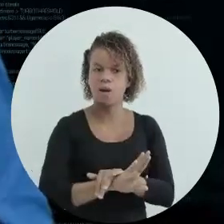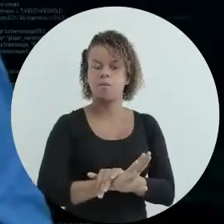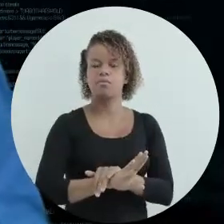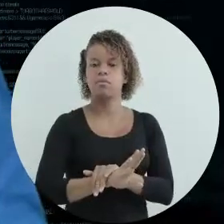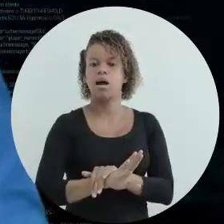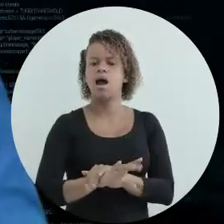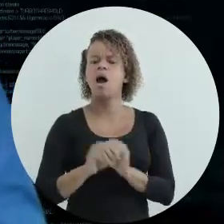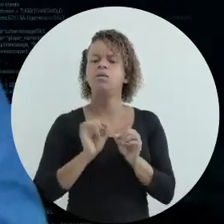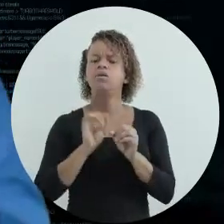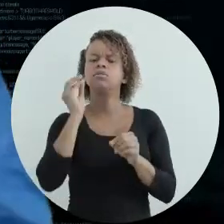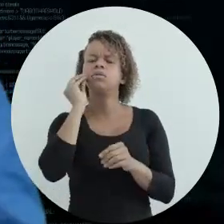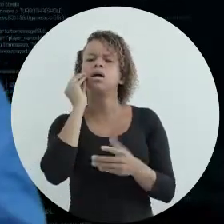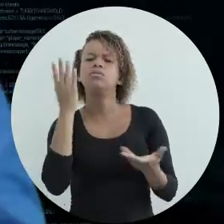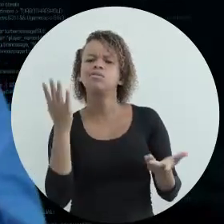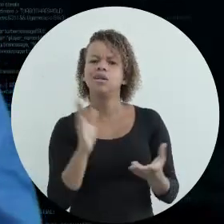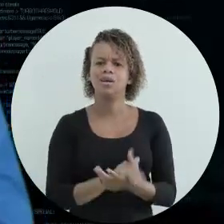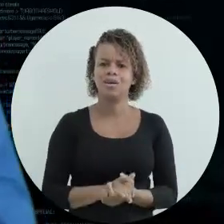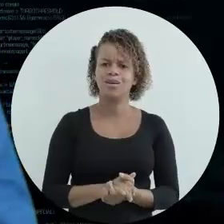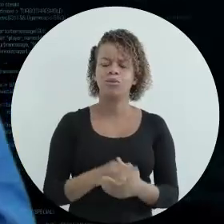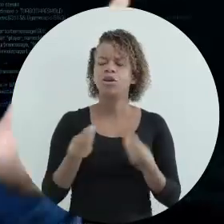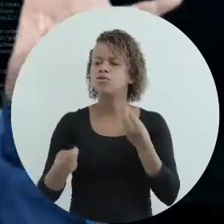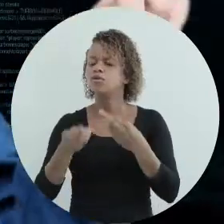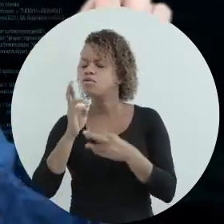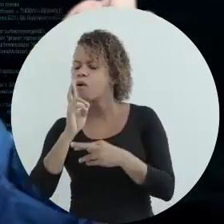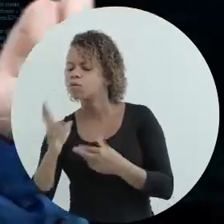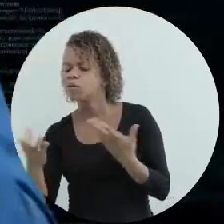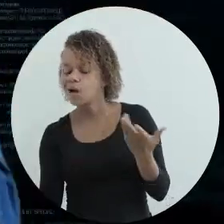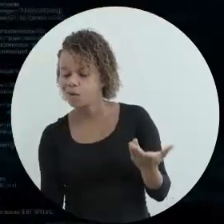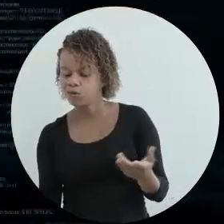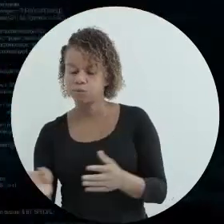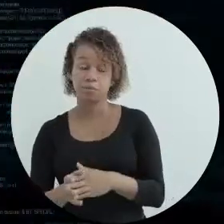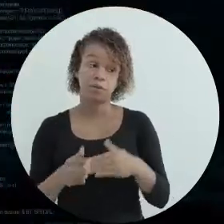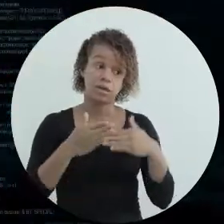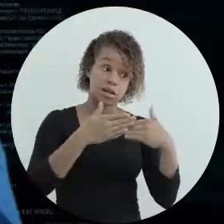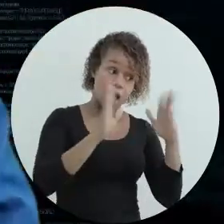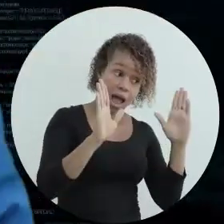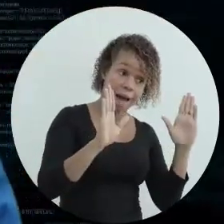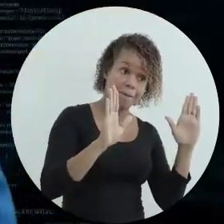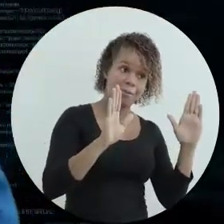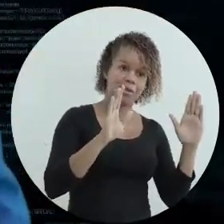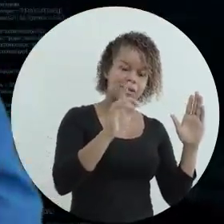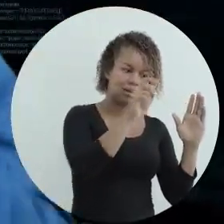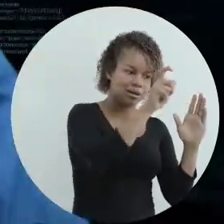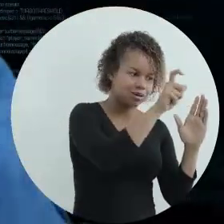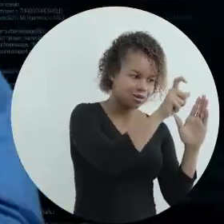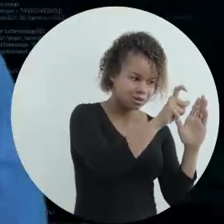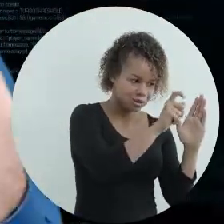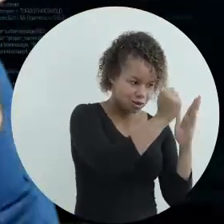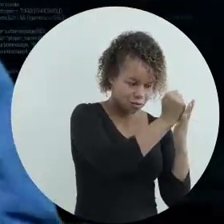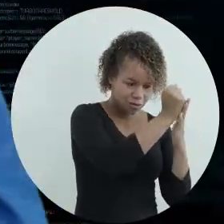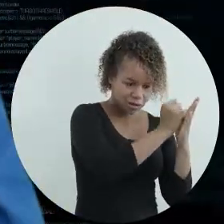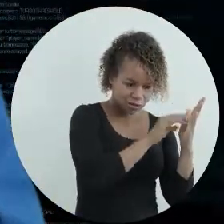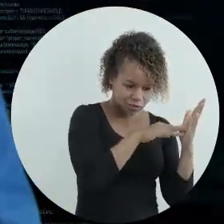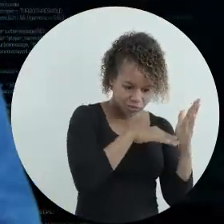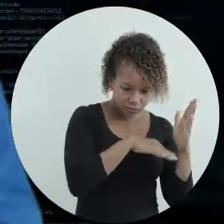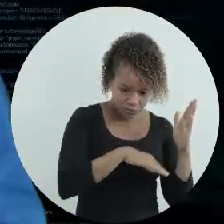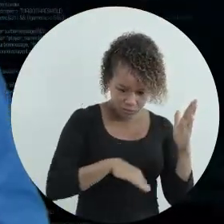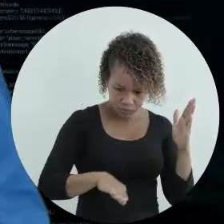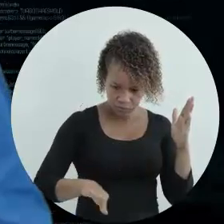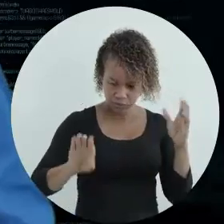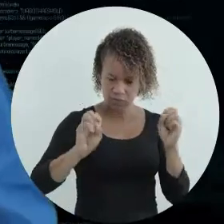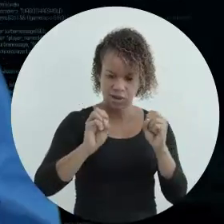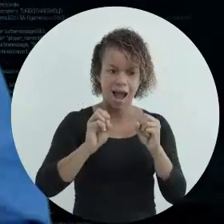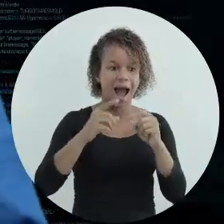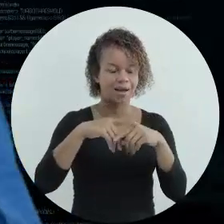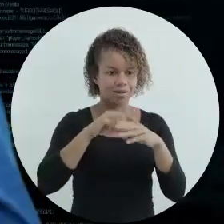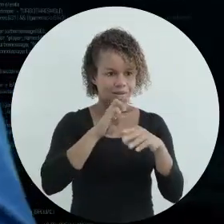é que você vê o resultado? Bem, você abre seu navegador e arrasta o seu arquivo para dentro do navegador. O navegador vai abrir esse